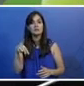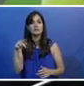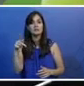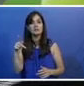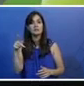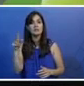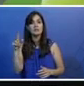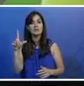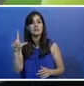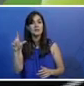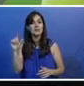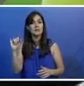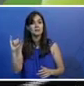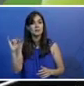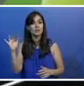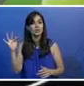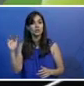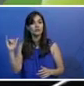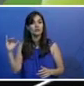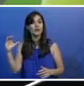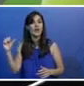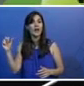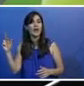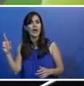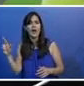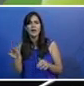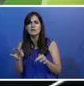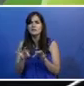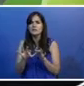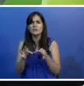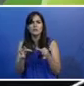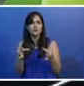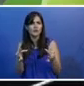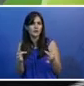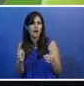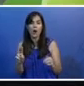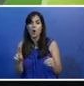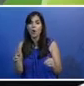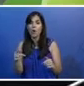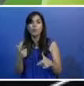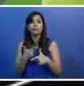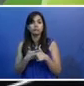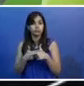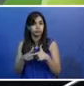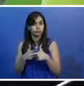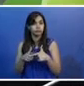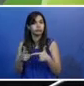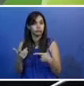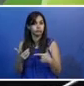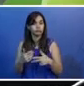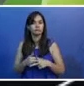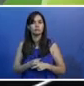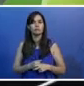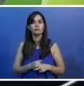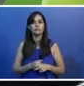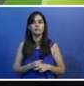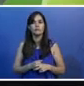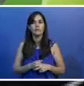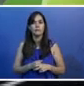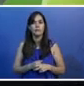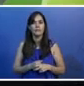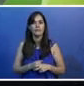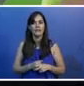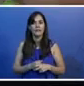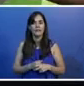Para isso, a gente junta os termos semelhantes. Daqui a pouco eu vou falar aqui o que significa juntar